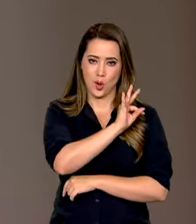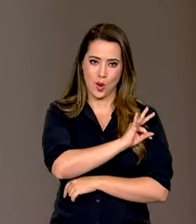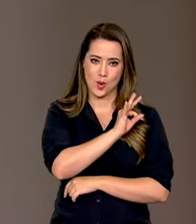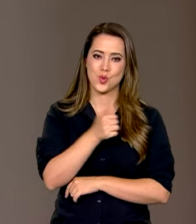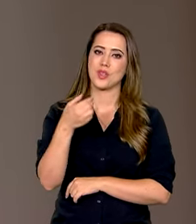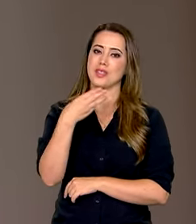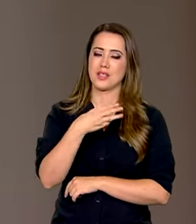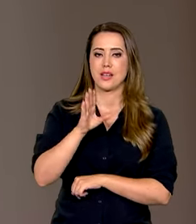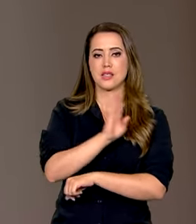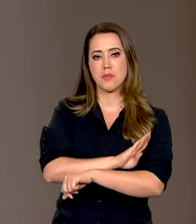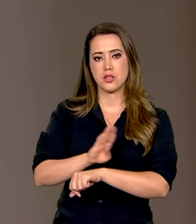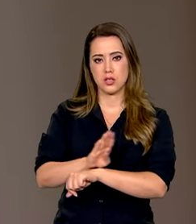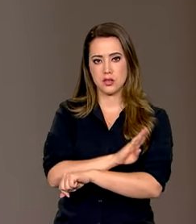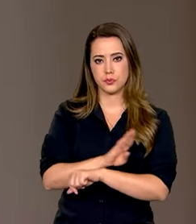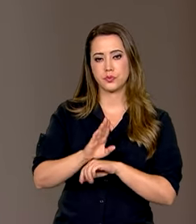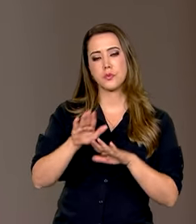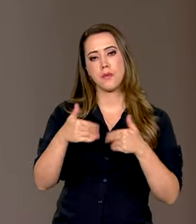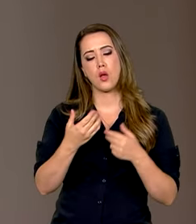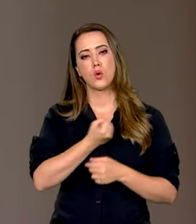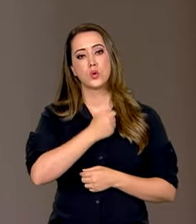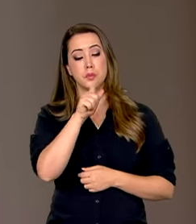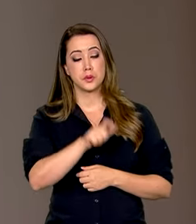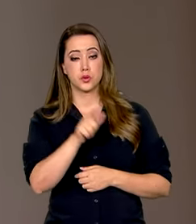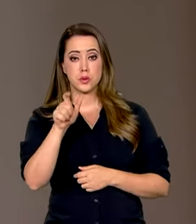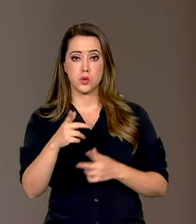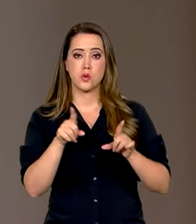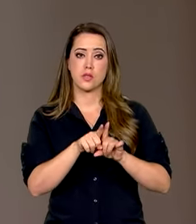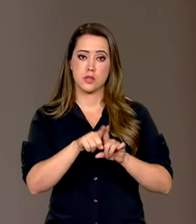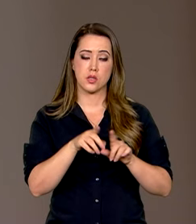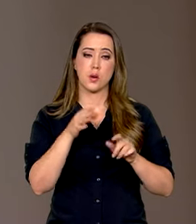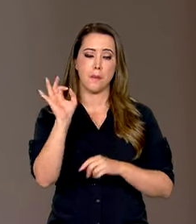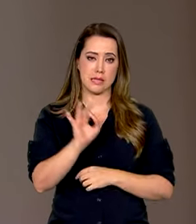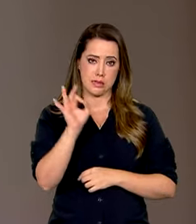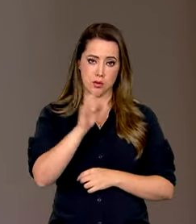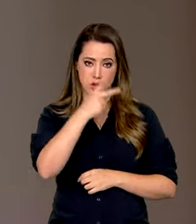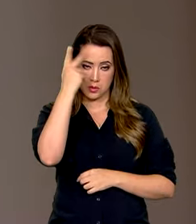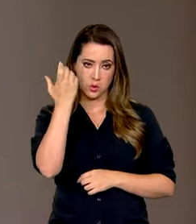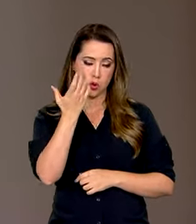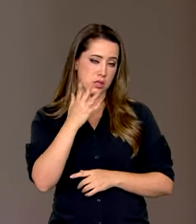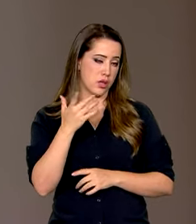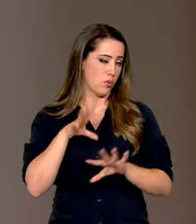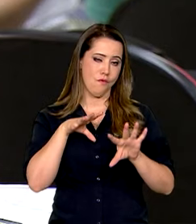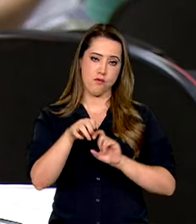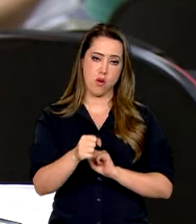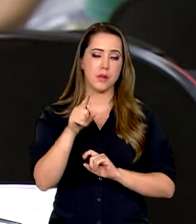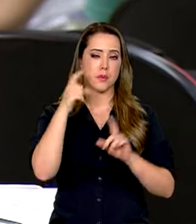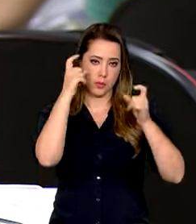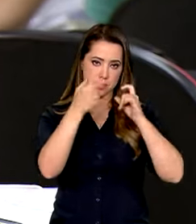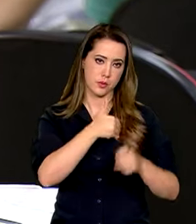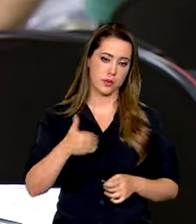do ensino superior e a taxa de desistência dos Estudantes ainda continuam sendo uma preocupação para o